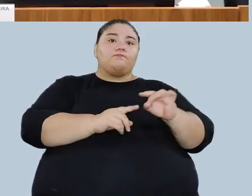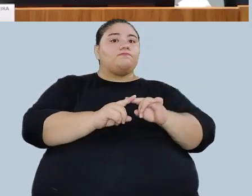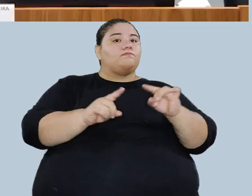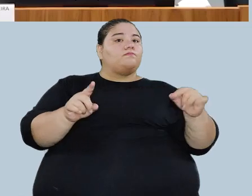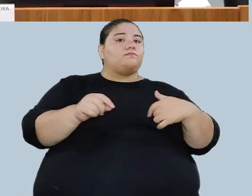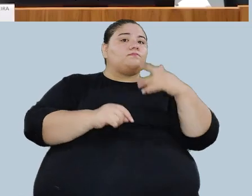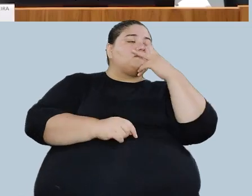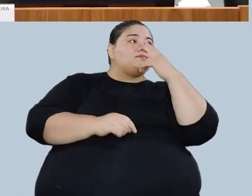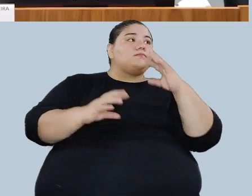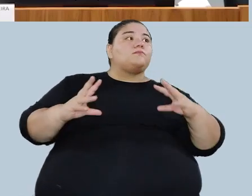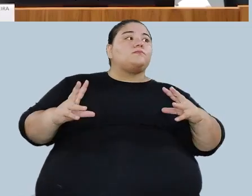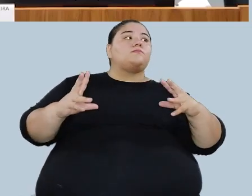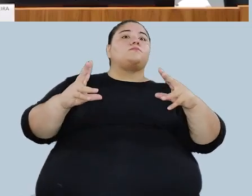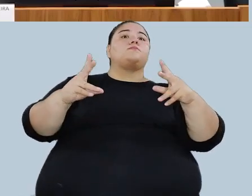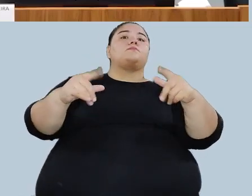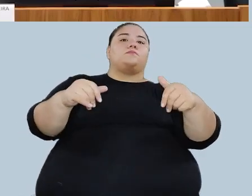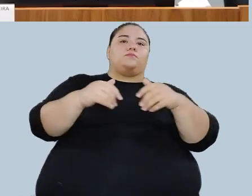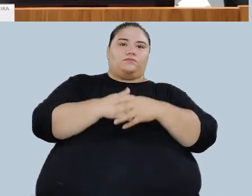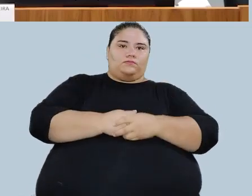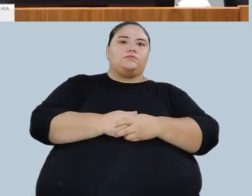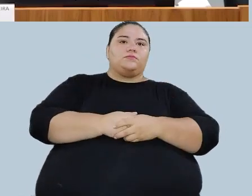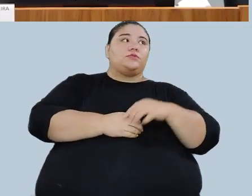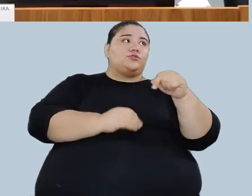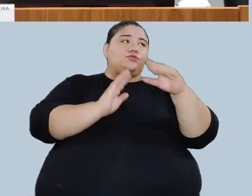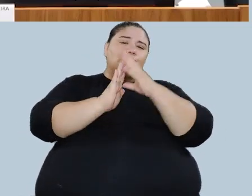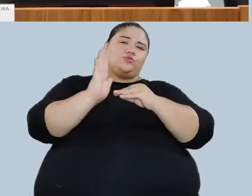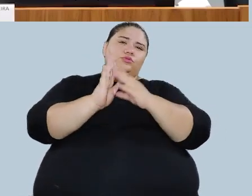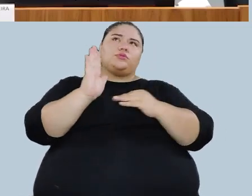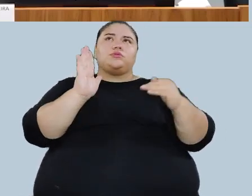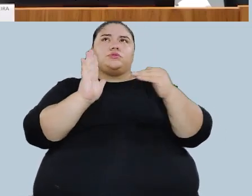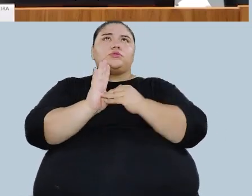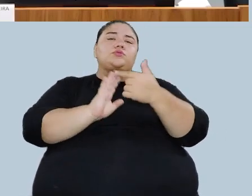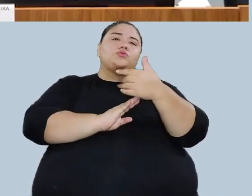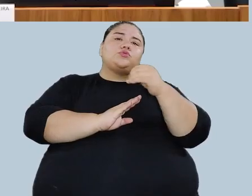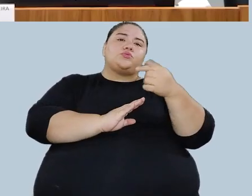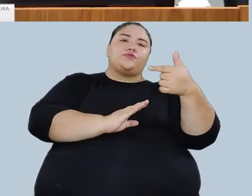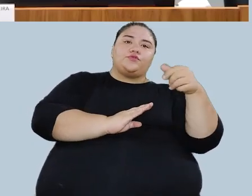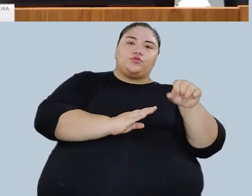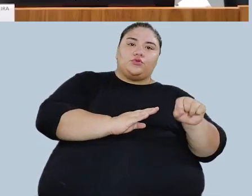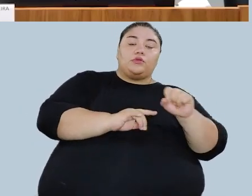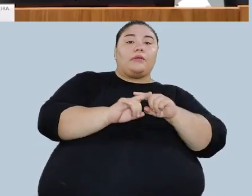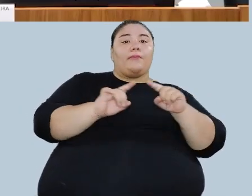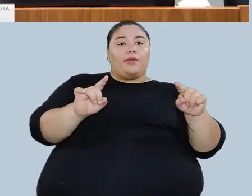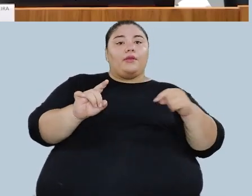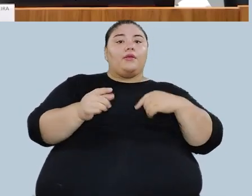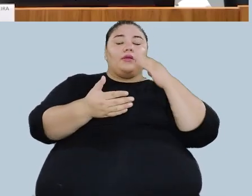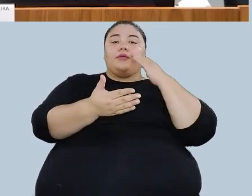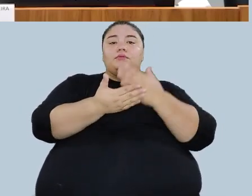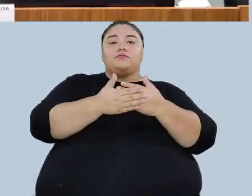será de todo suficiente. Esse é um modelo que vai até 2028, mas a tendência é que ele seja